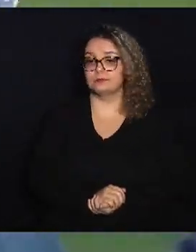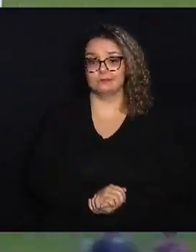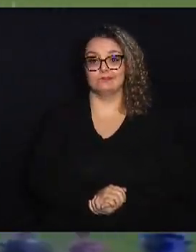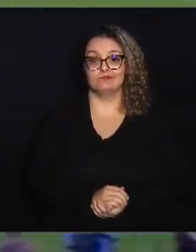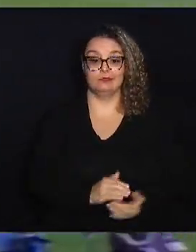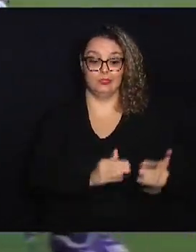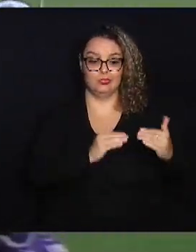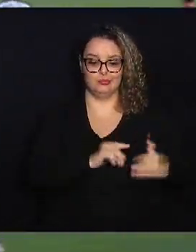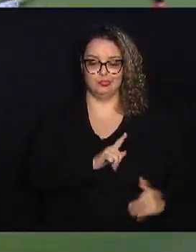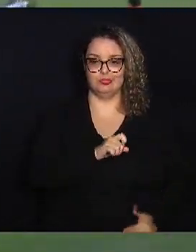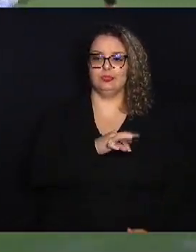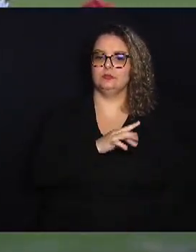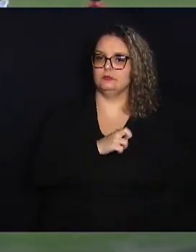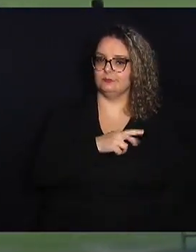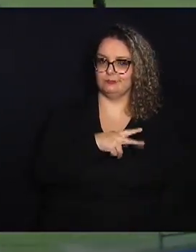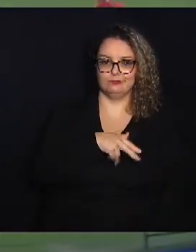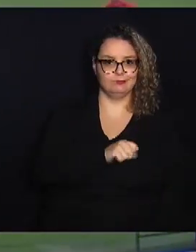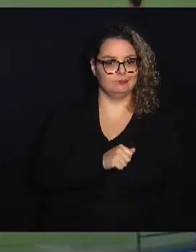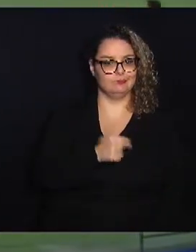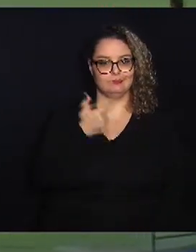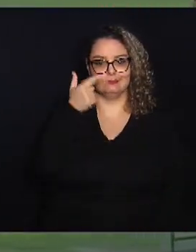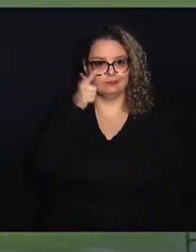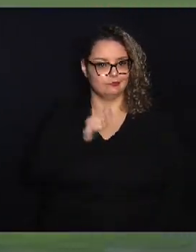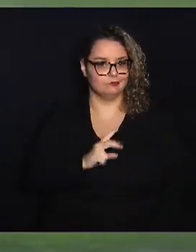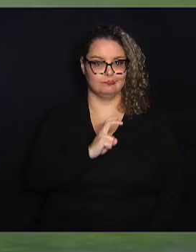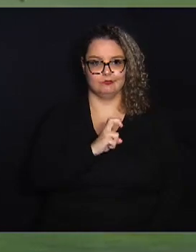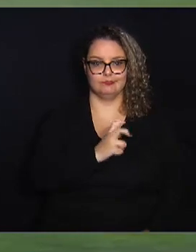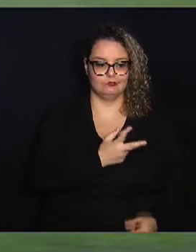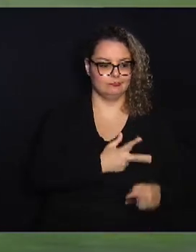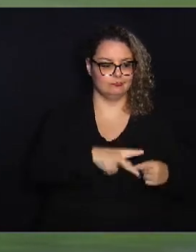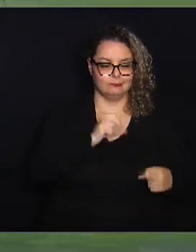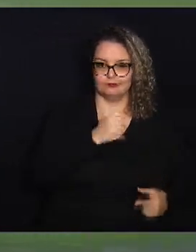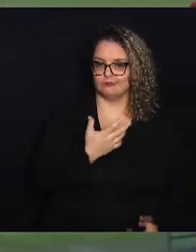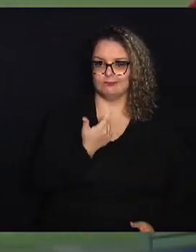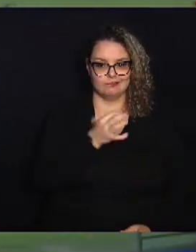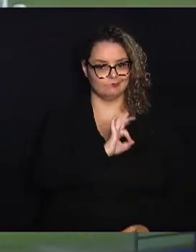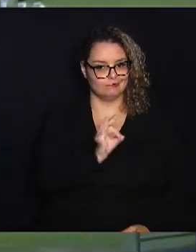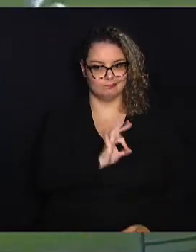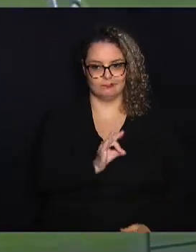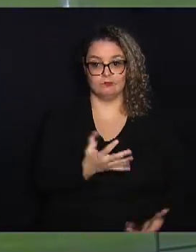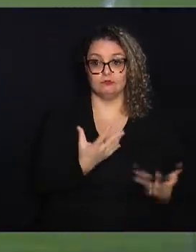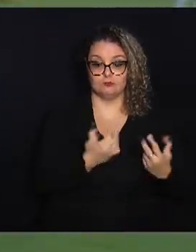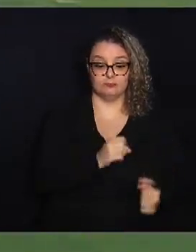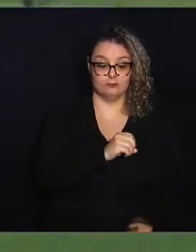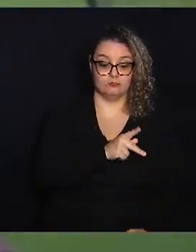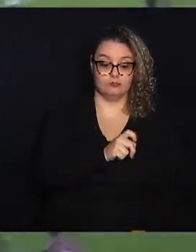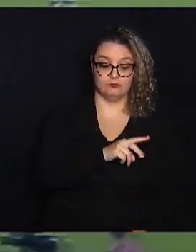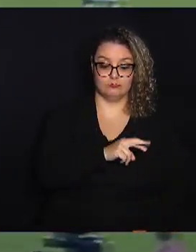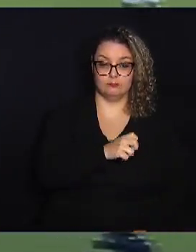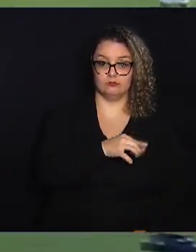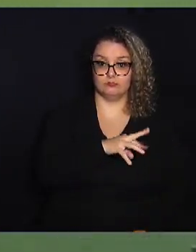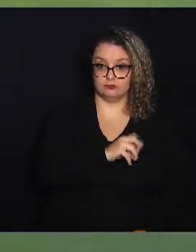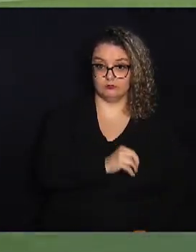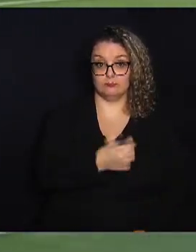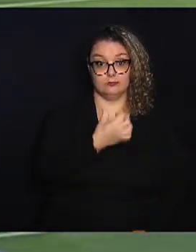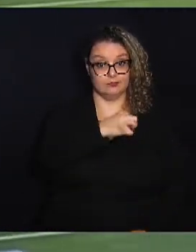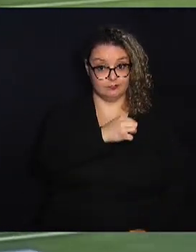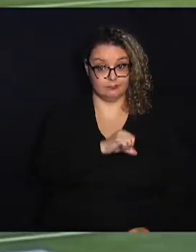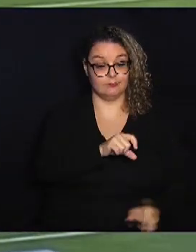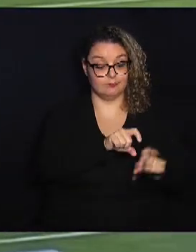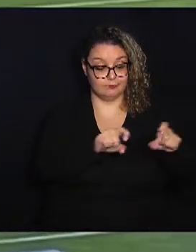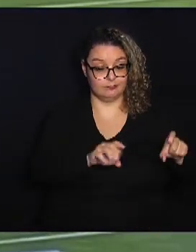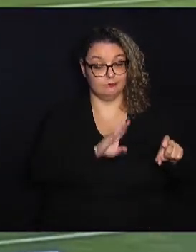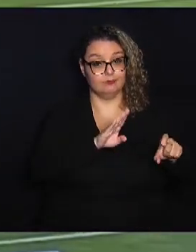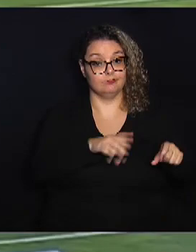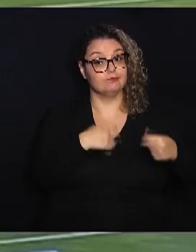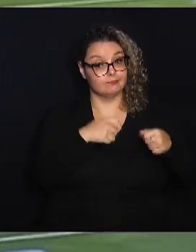lanterna e sem vencer a 5 jogos, o Guarani recebeu o Operário no estádio Brinco de Ouro pela 9ª rodada da Série B. Precisando